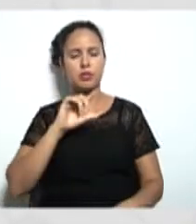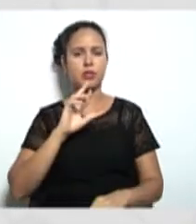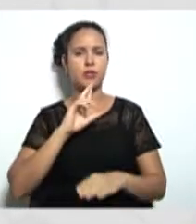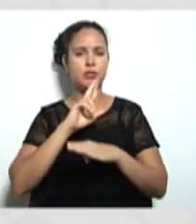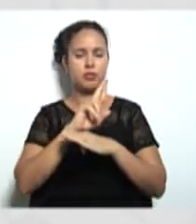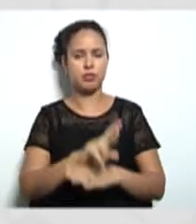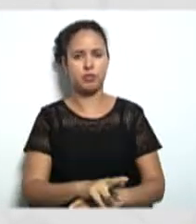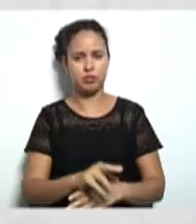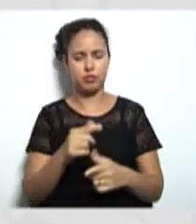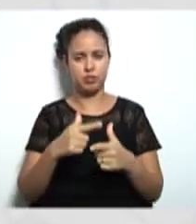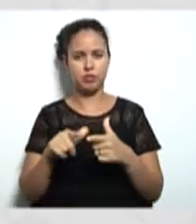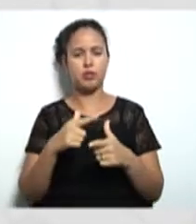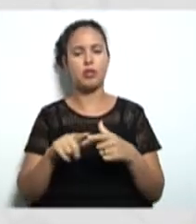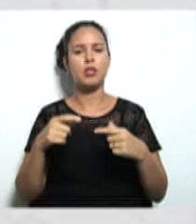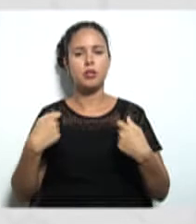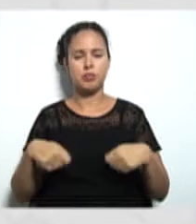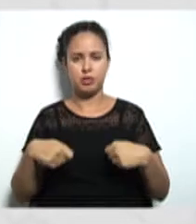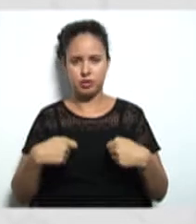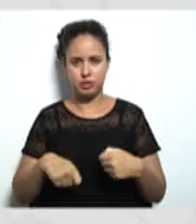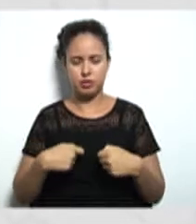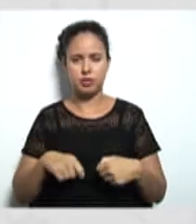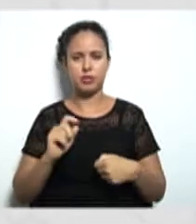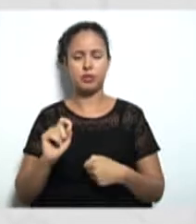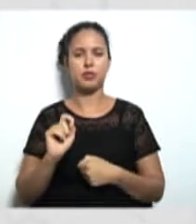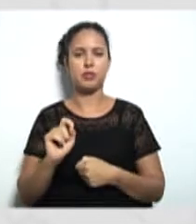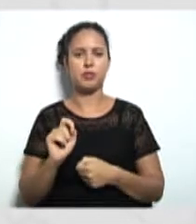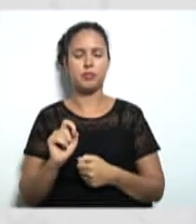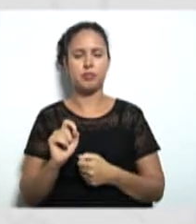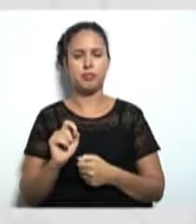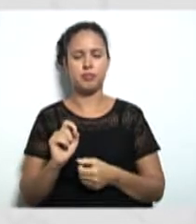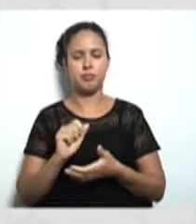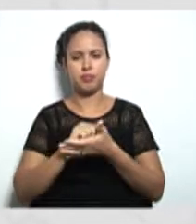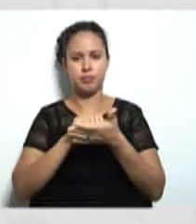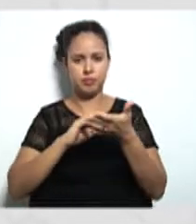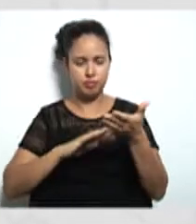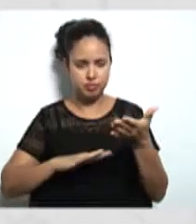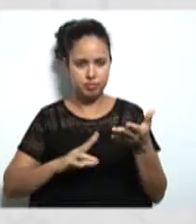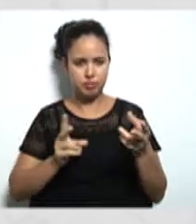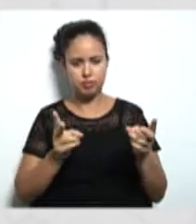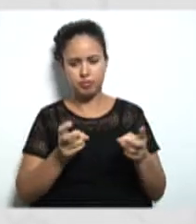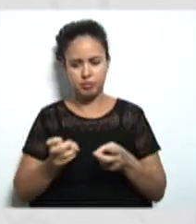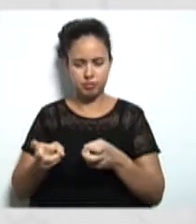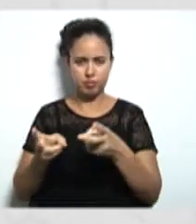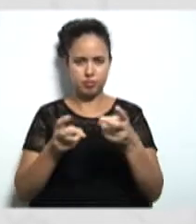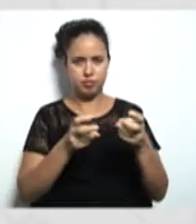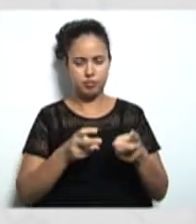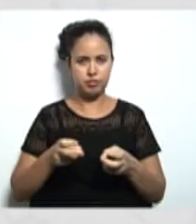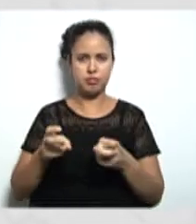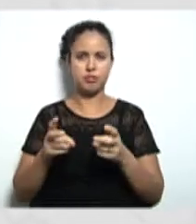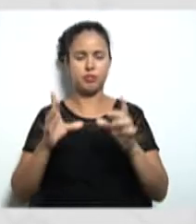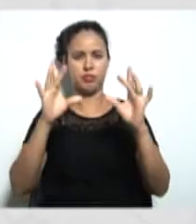vai precisar desdobrar-se em uma atividade de exploração, uma atividade de descrição, para